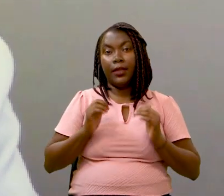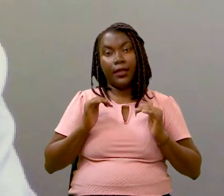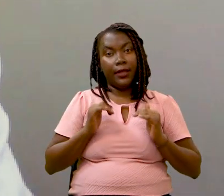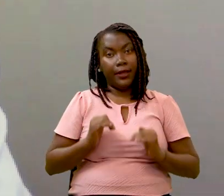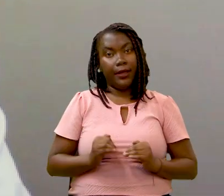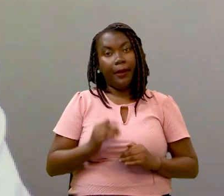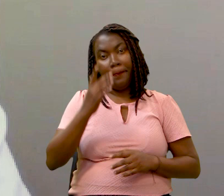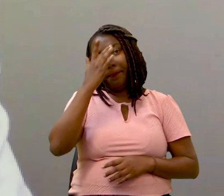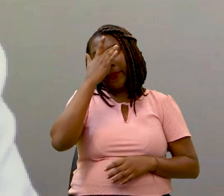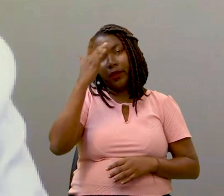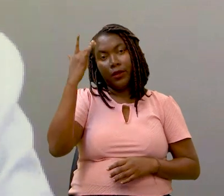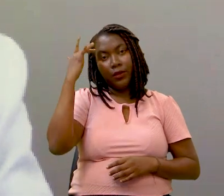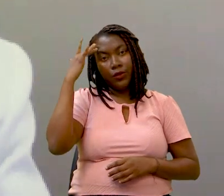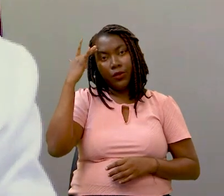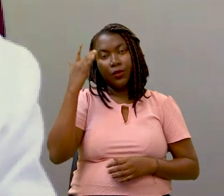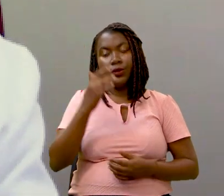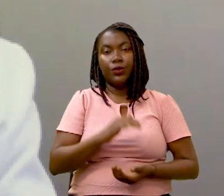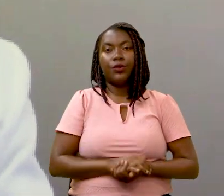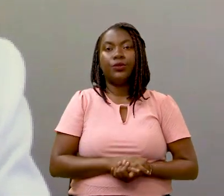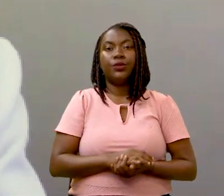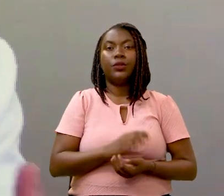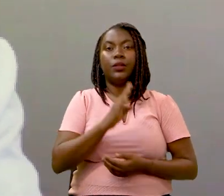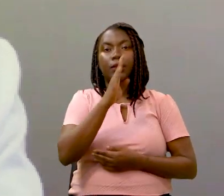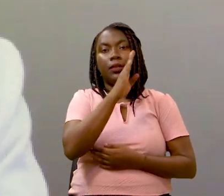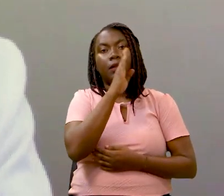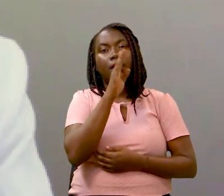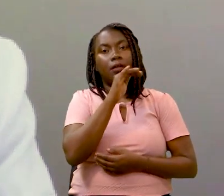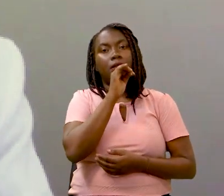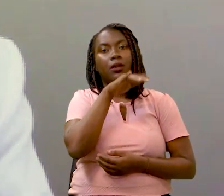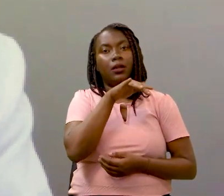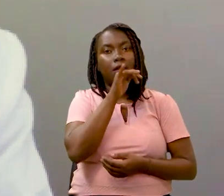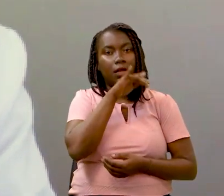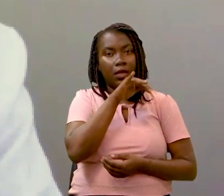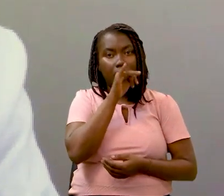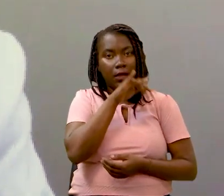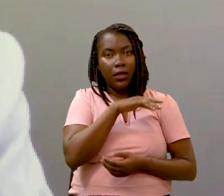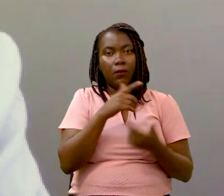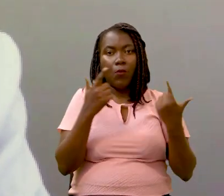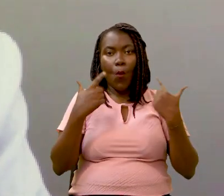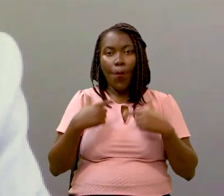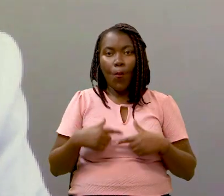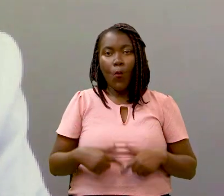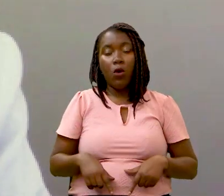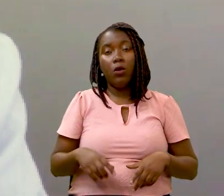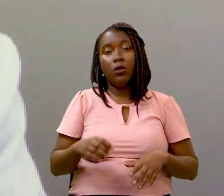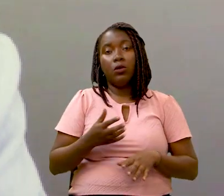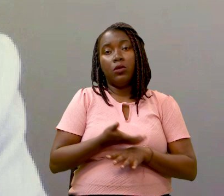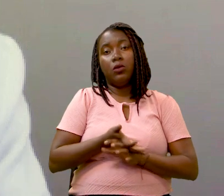realmente a pessoa pelas náuseas, pelos vômitos, desidratação,